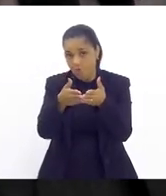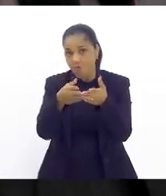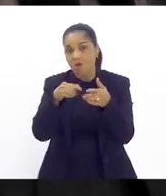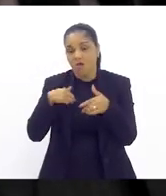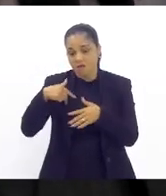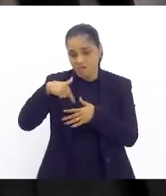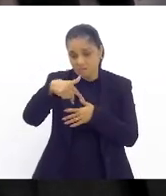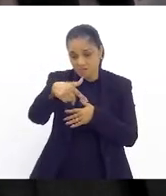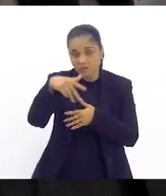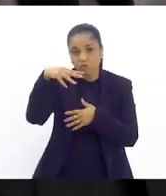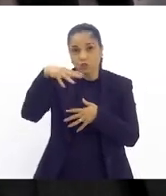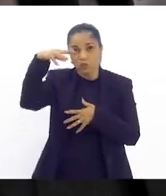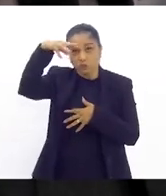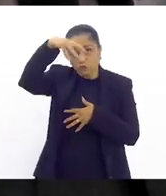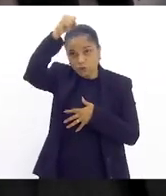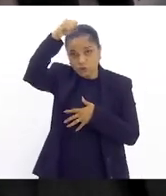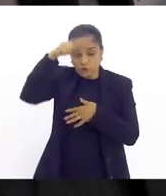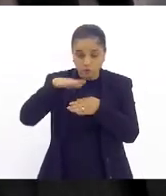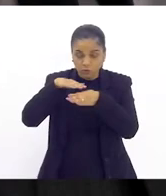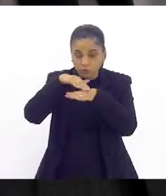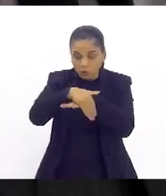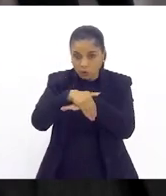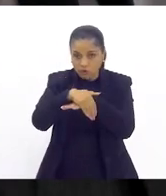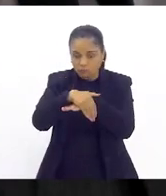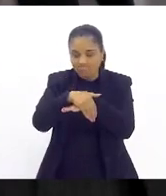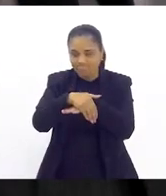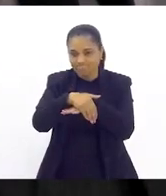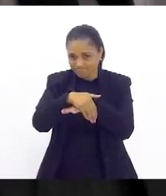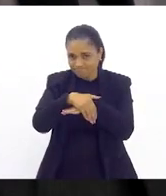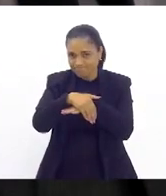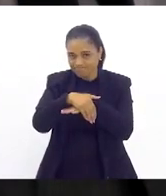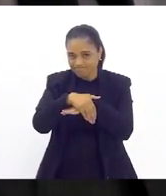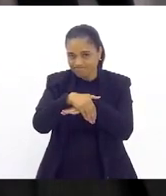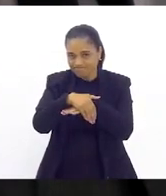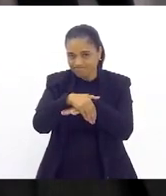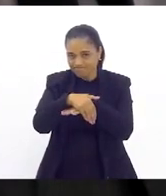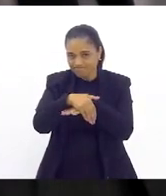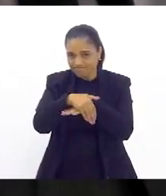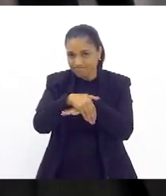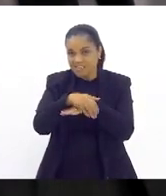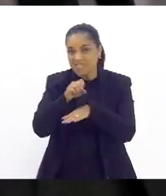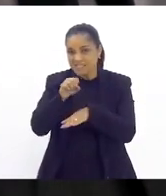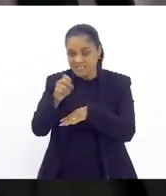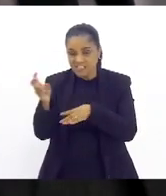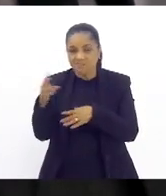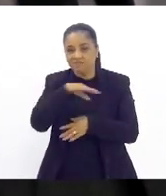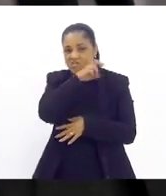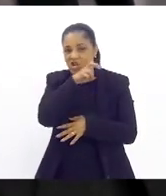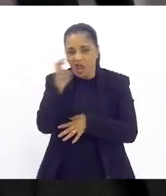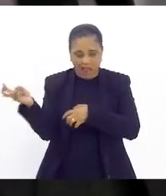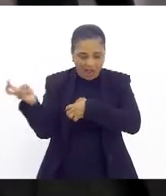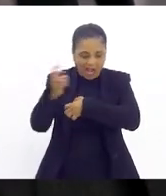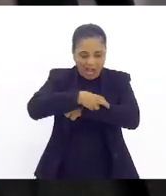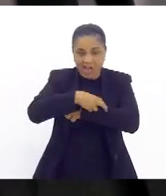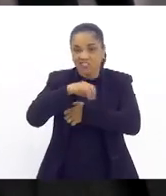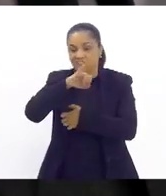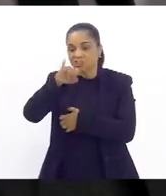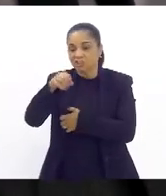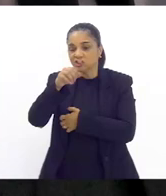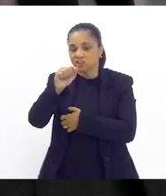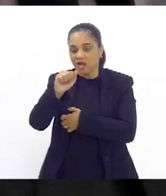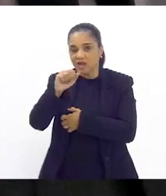de noite num breu total e pasmem se alguém for picado de jararaca